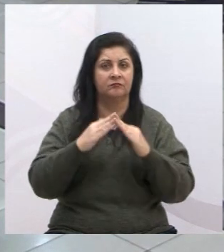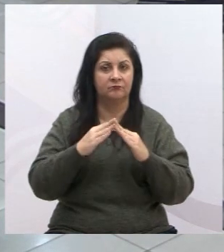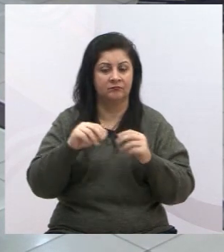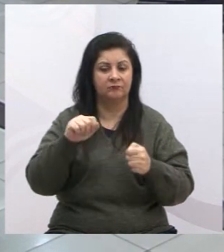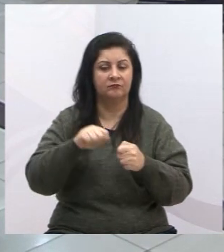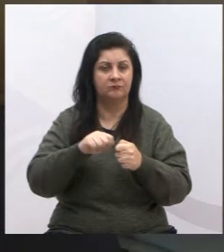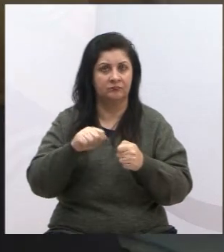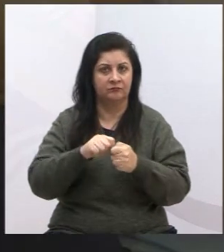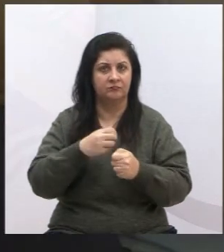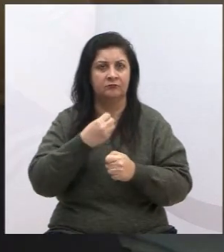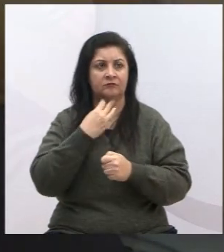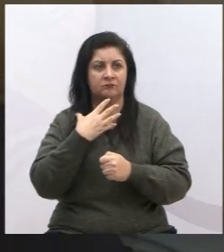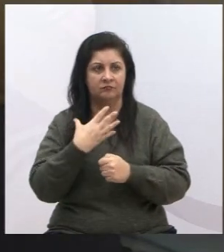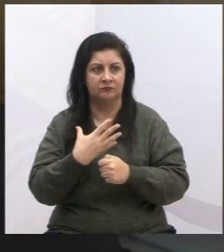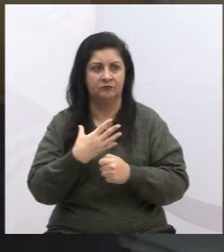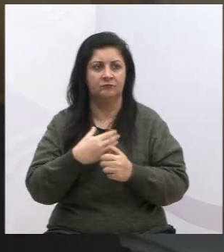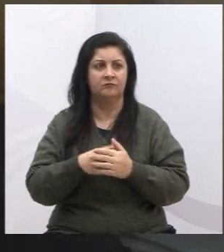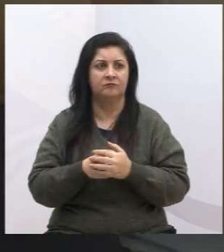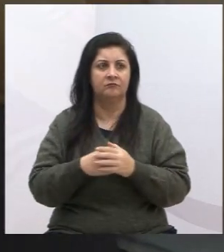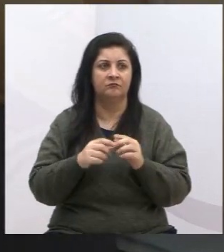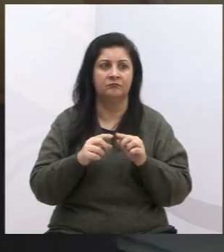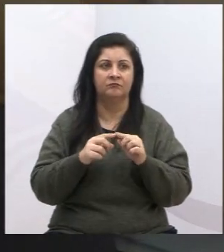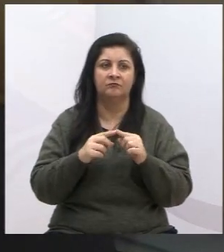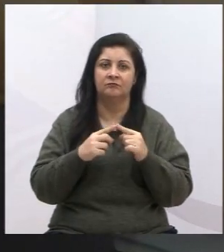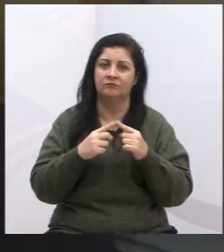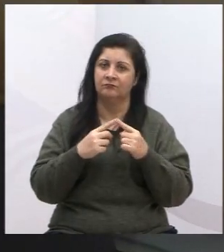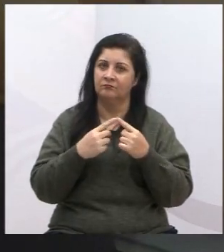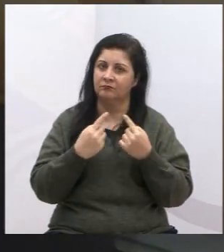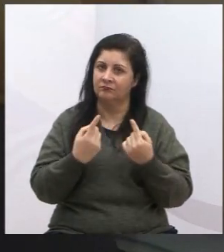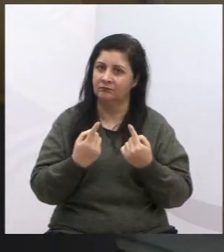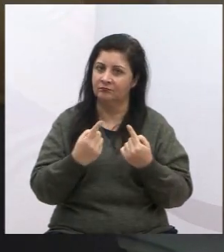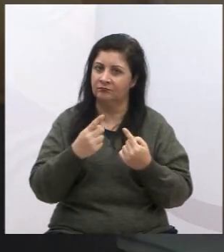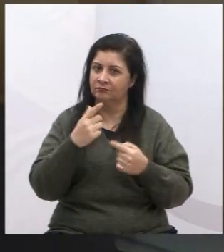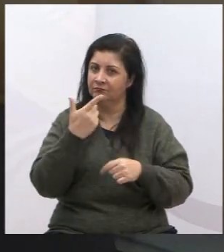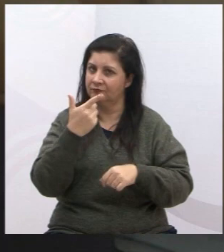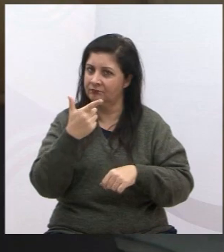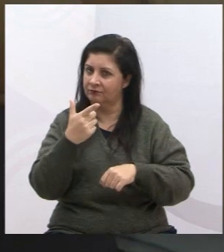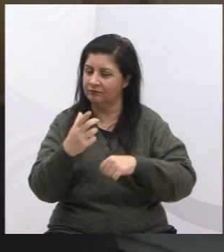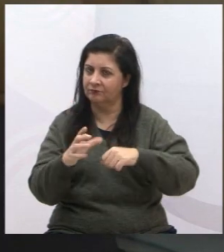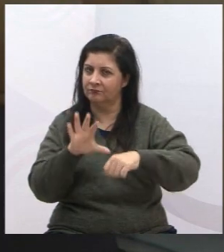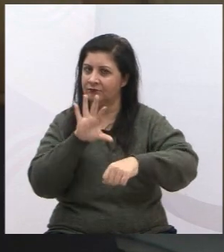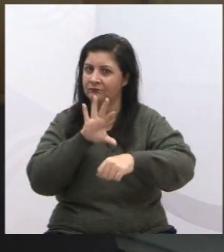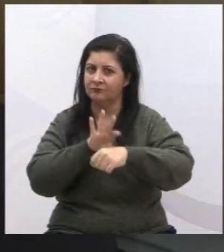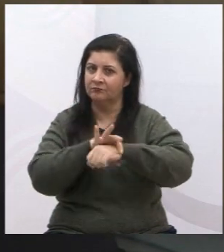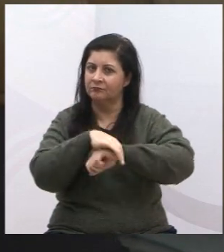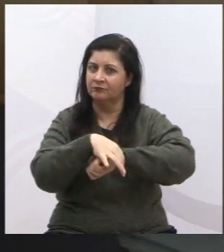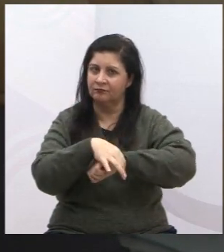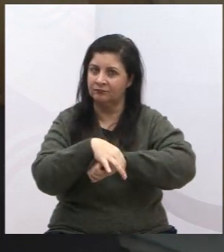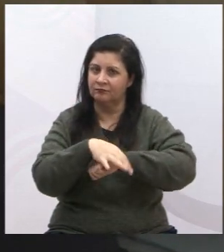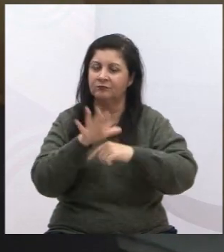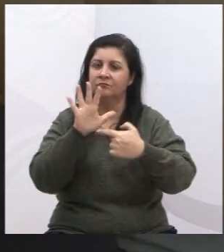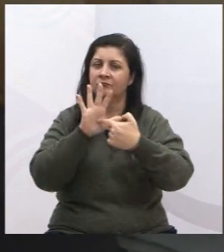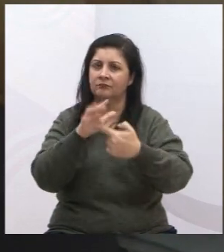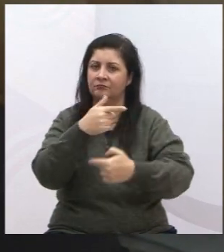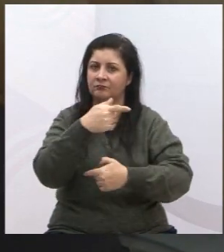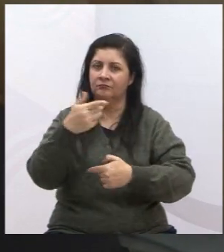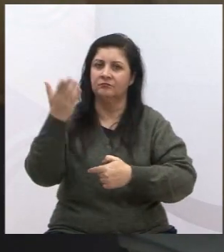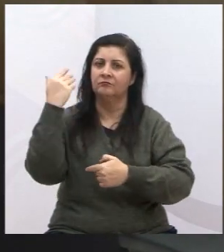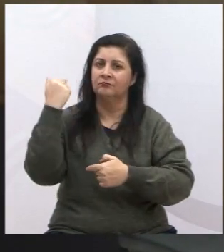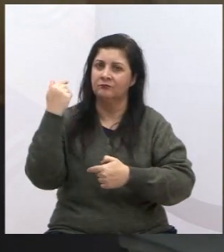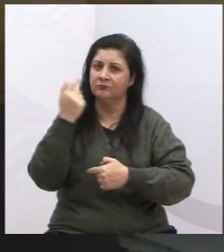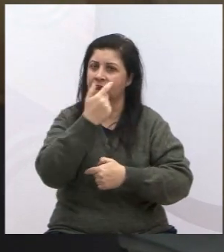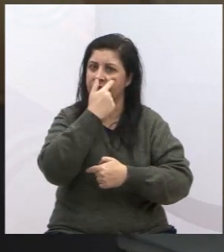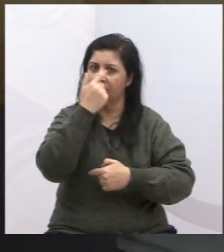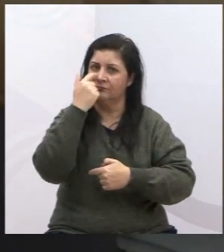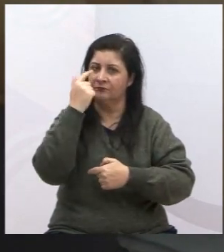melhor forma possível, de primeiro mundo, mas nem todas estão com segurança. Mostrei na semana passada aqui aonde está sendo a entrada da creche do